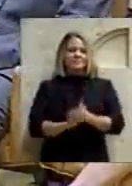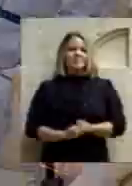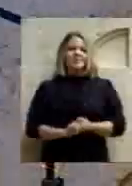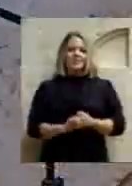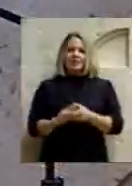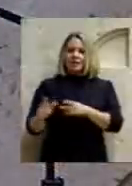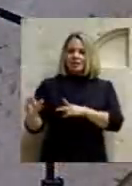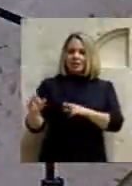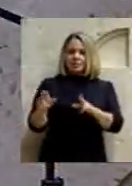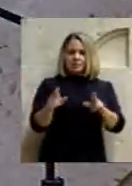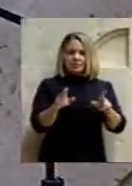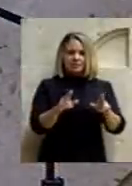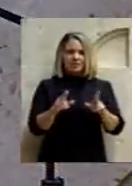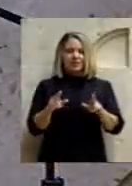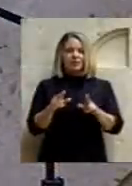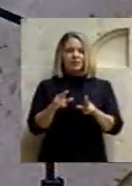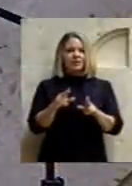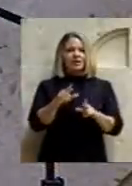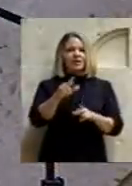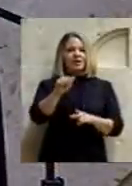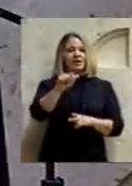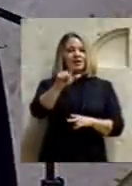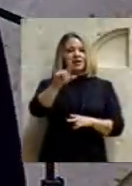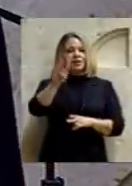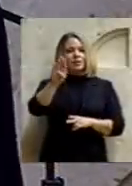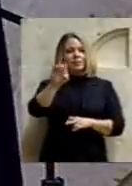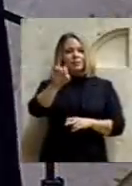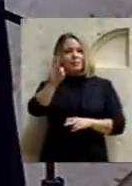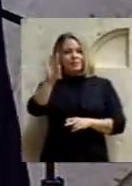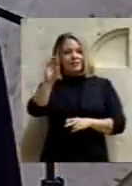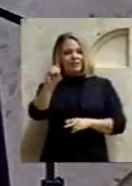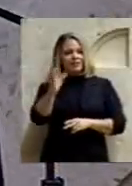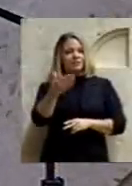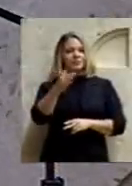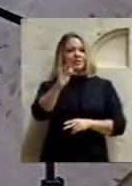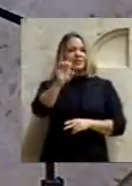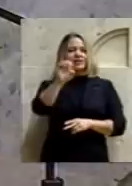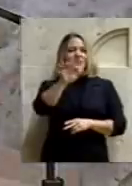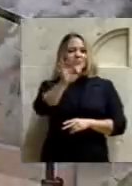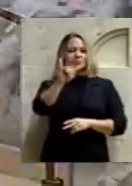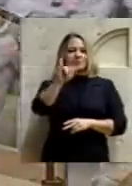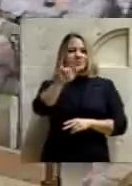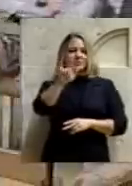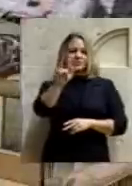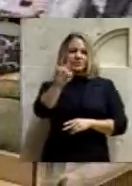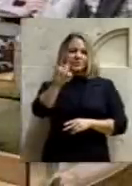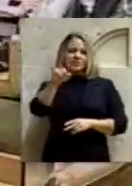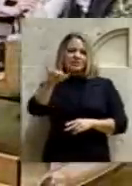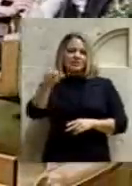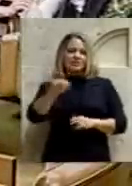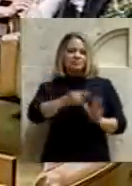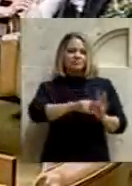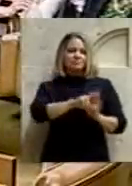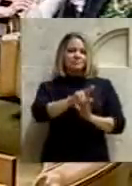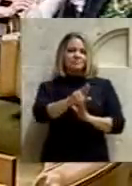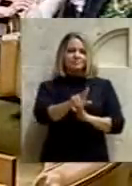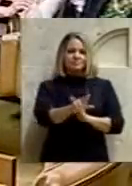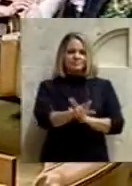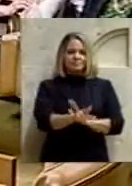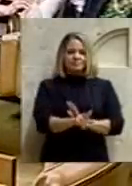Aos meus irmãos Gualberto, Efigênia, Elda, Edna, Aparecida,